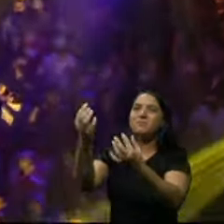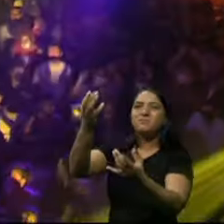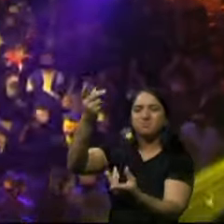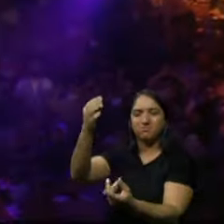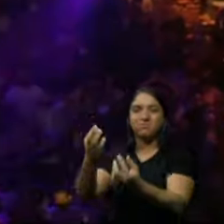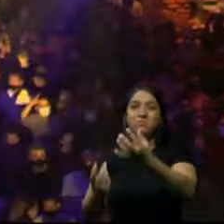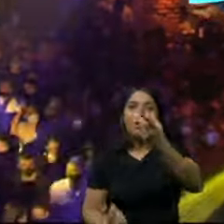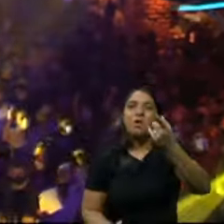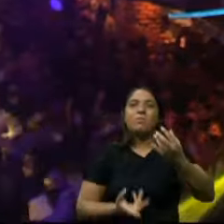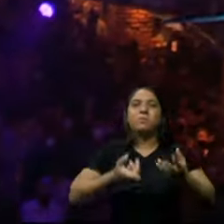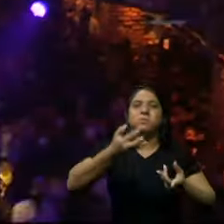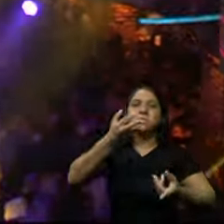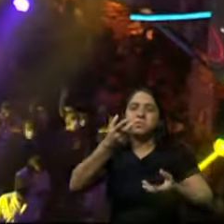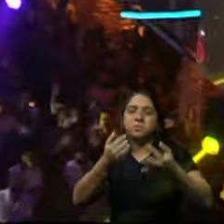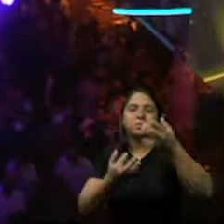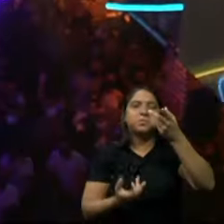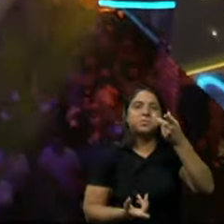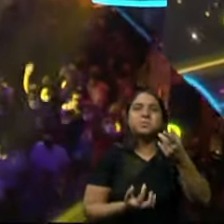hem